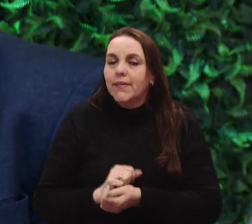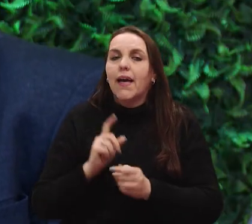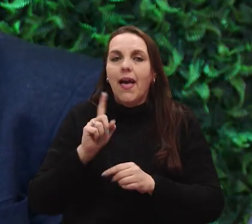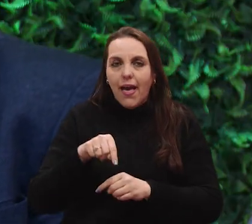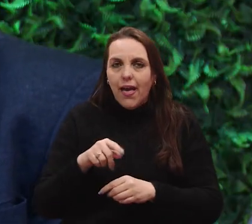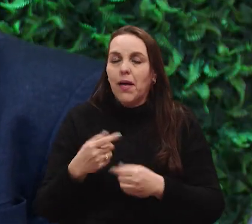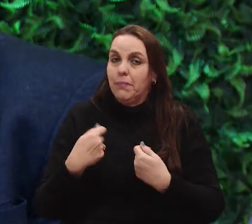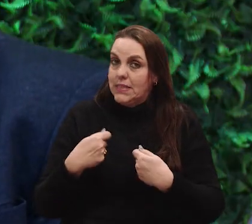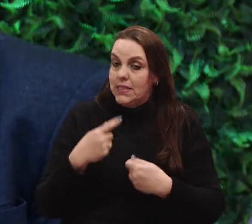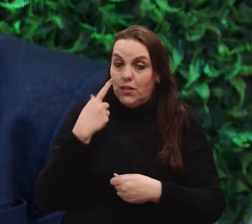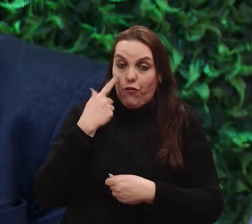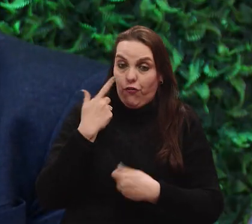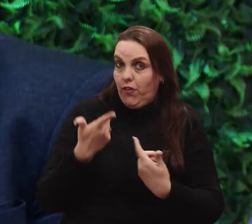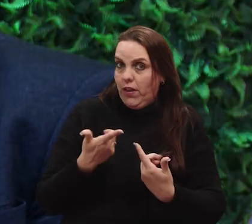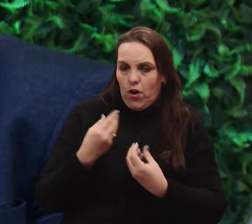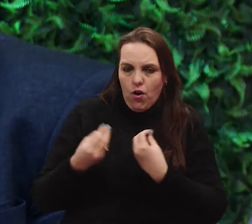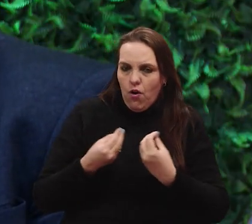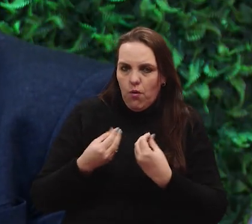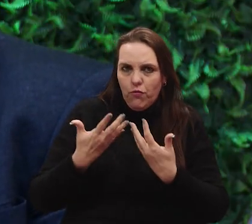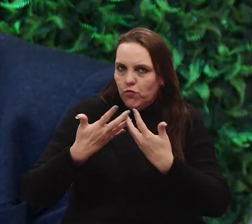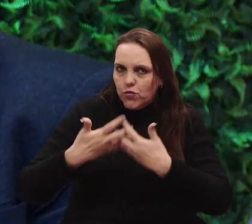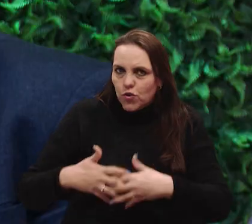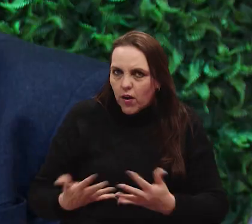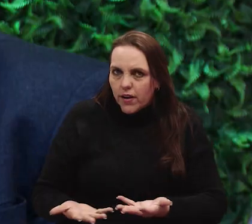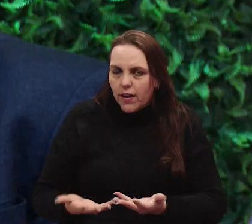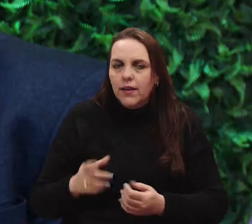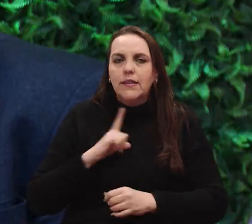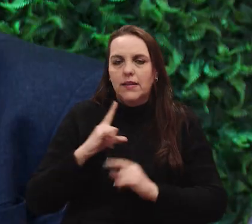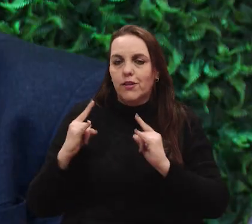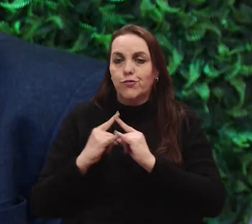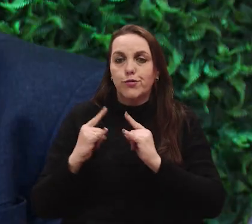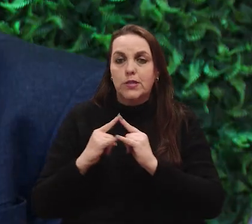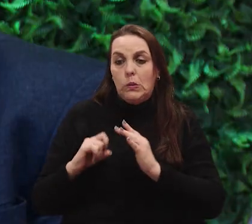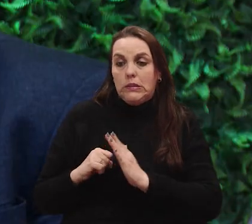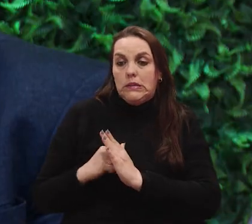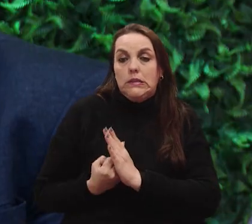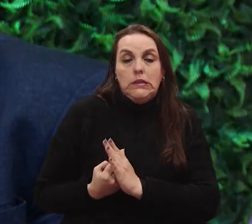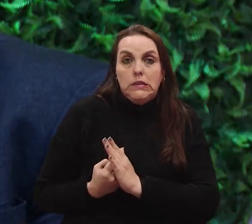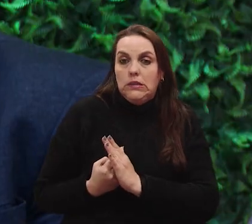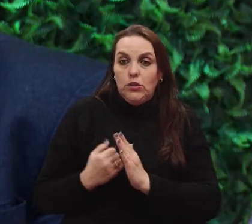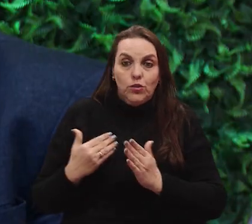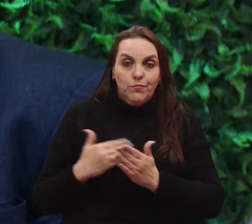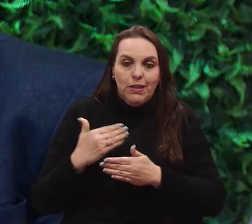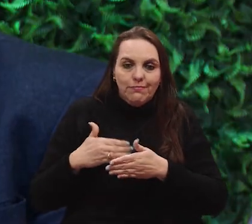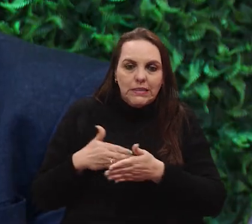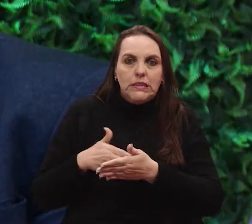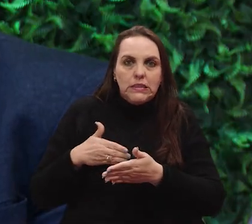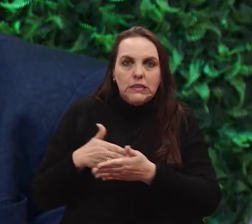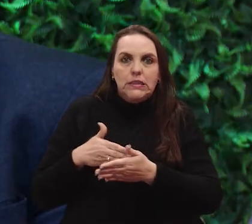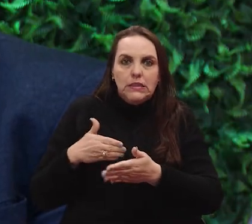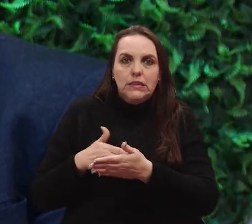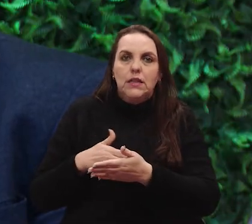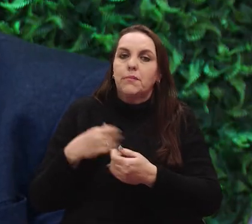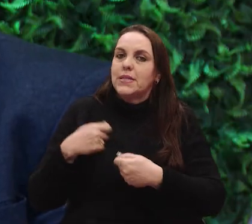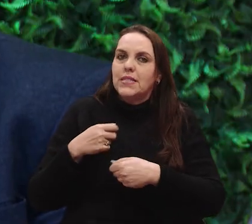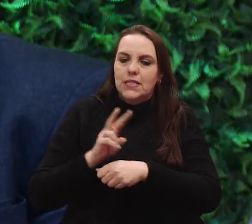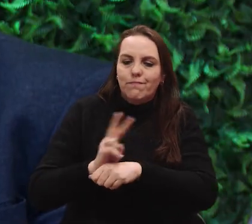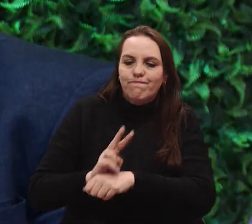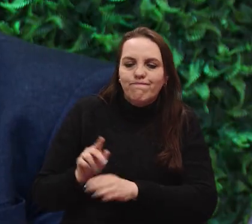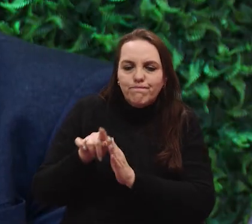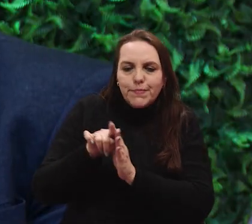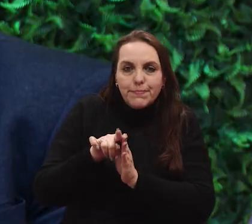Jair falou, e às vezes tem órgãos que ficam engessados, só posso ser até aqui, agora tem perícias que teria que ser